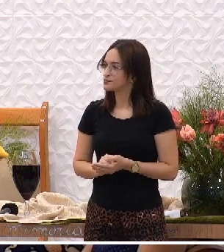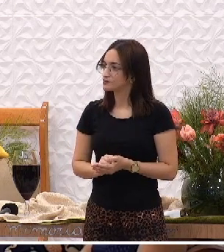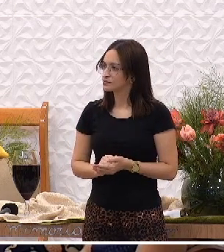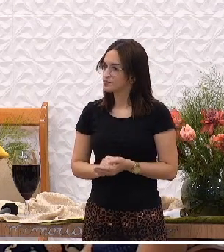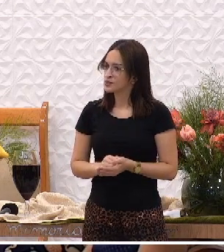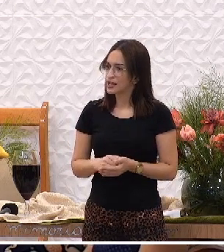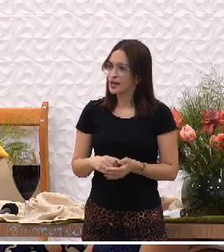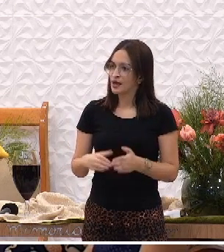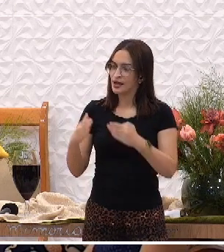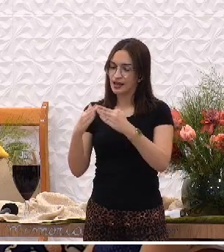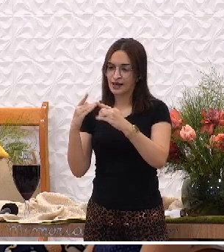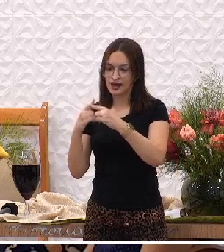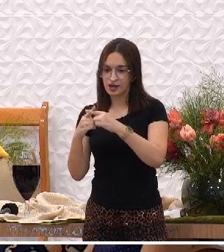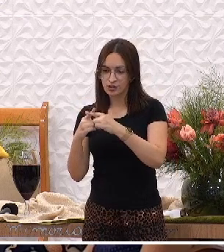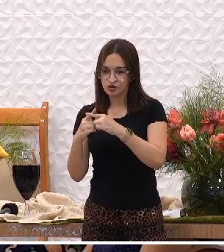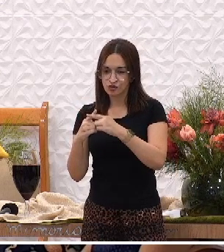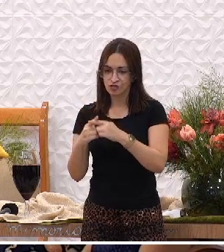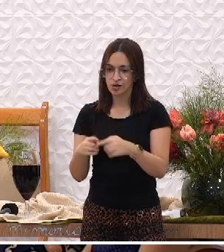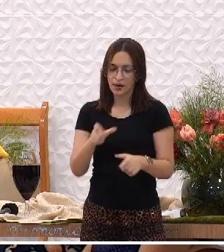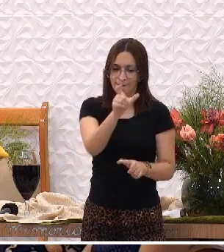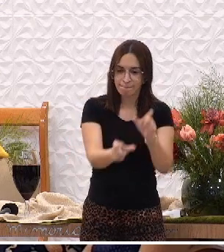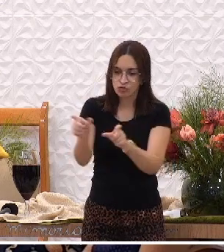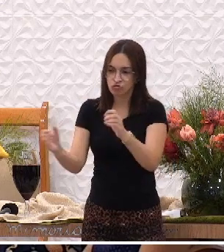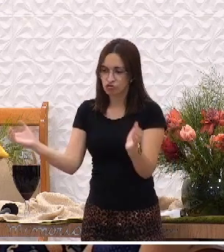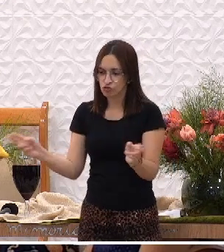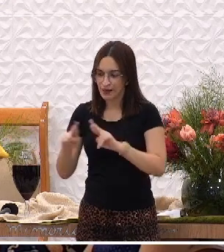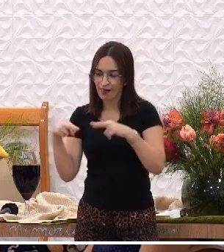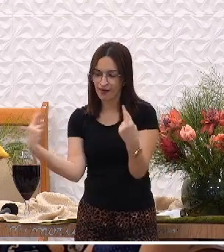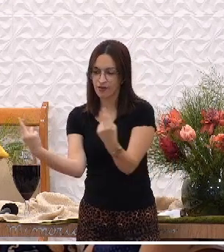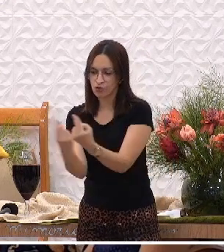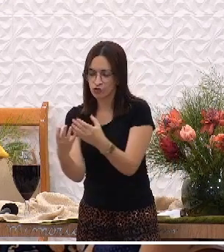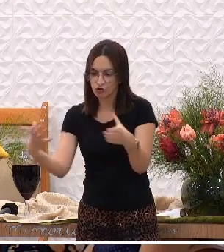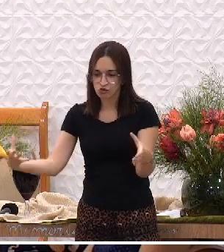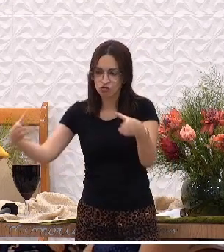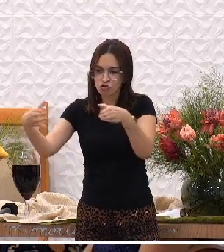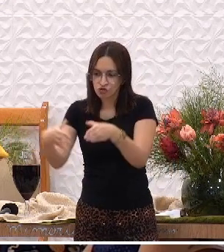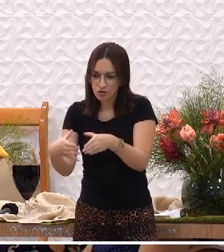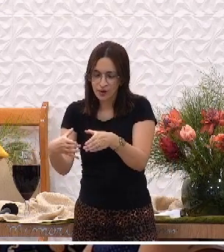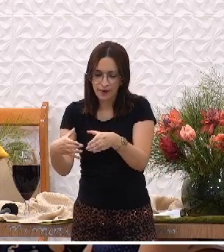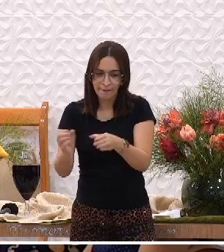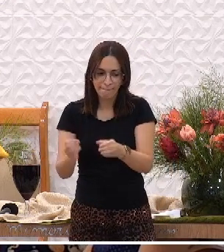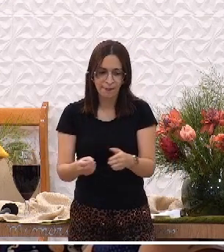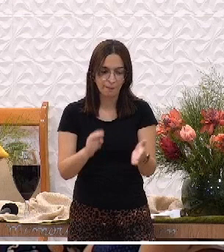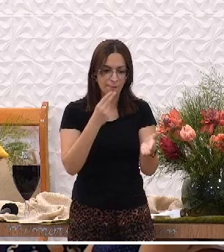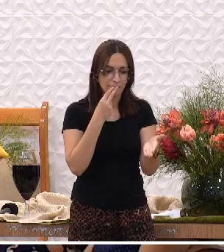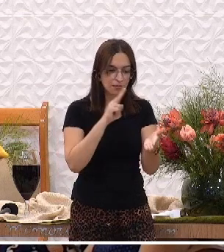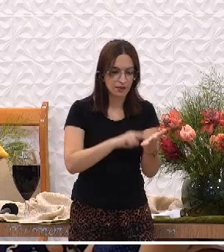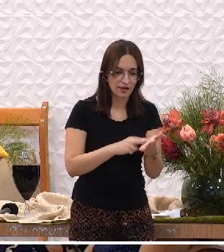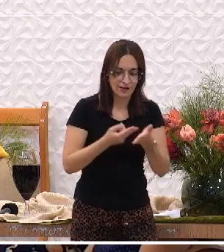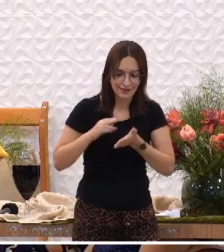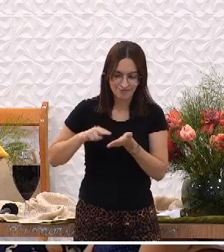controvérsia e enviava cartas pastorais para pastorear a igreja, né? E muitas vezes a